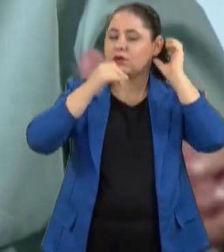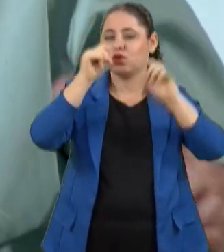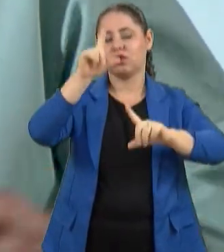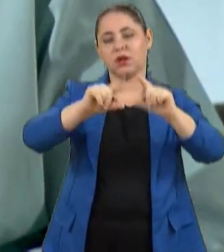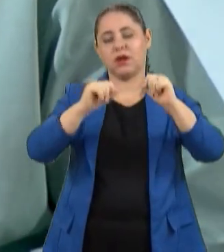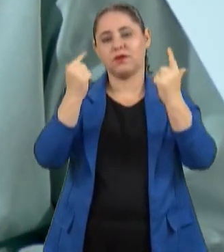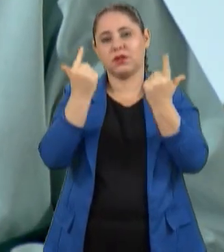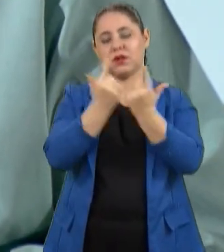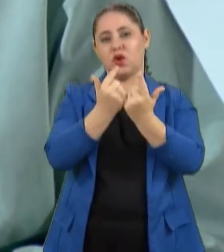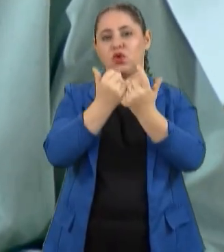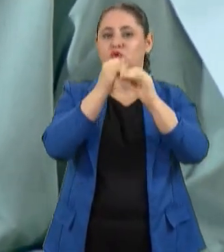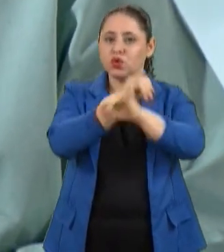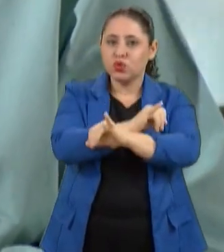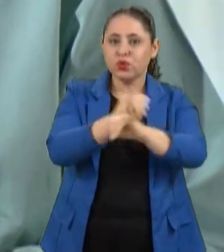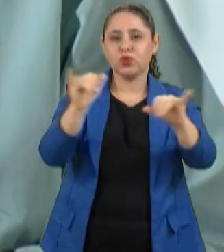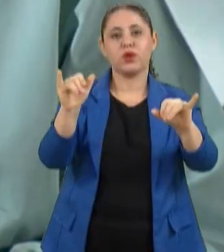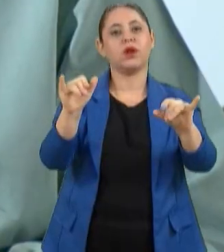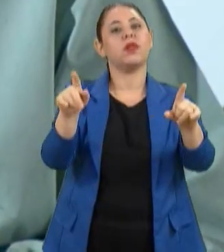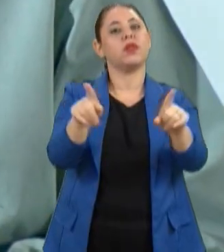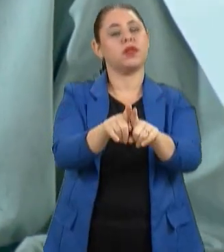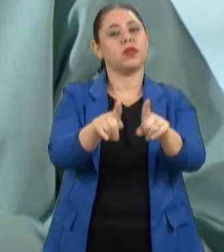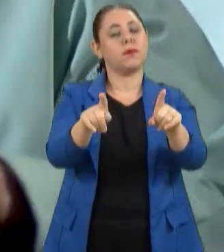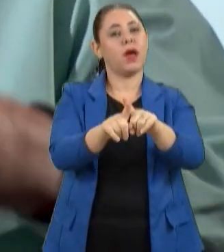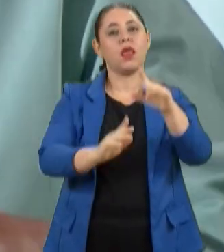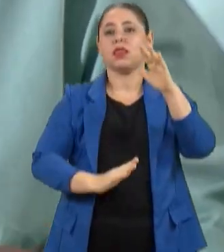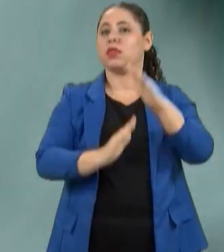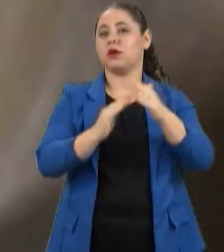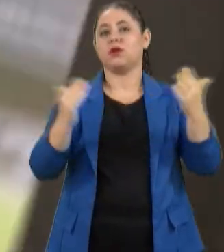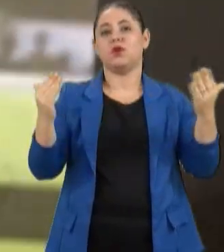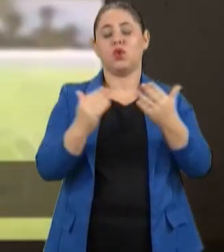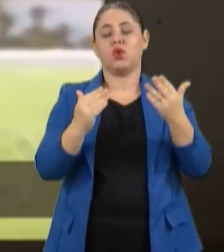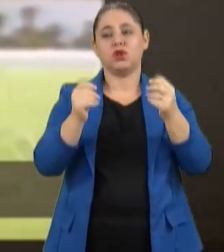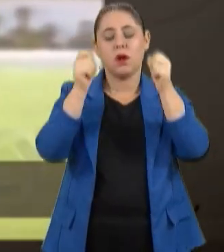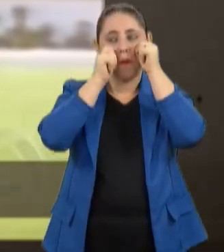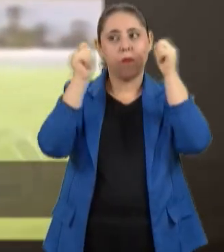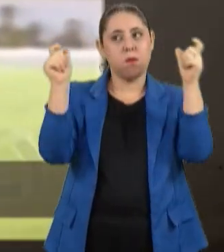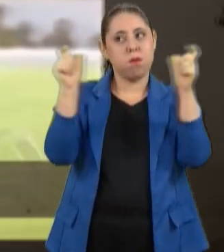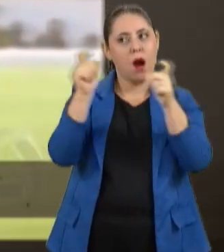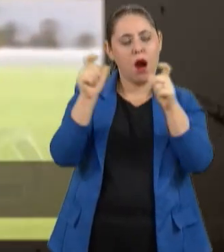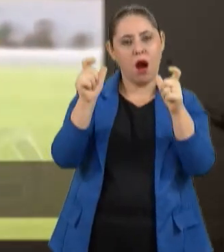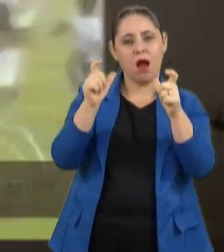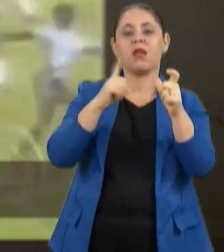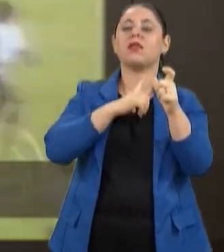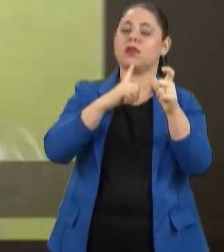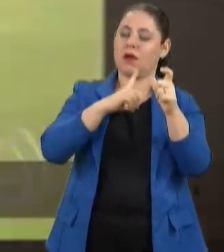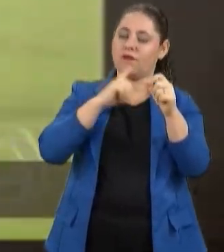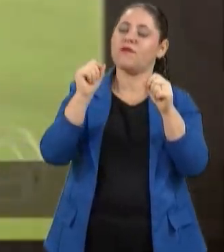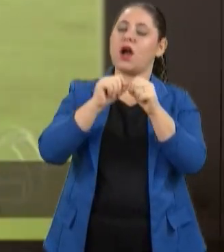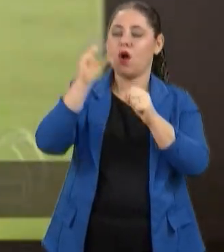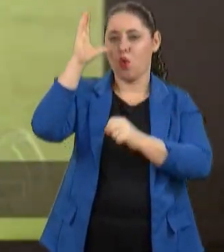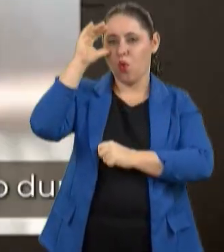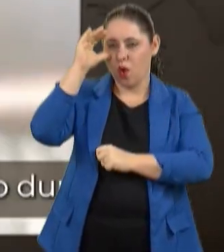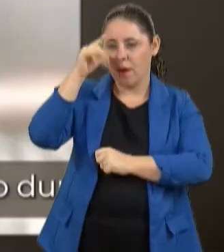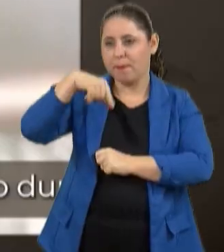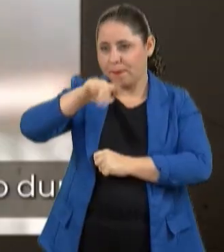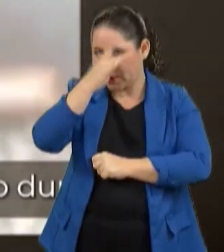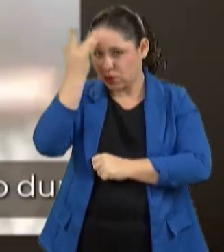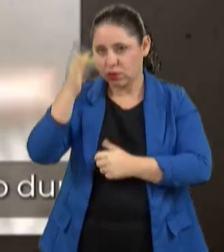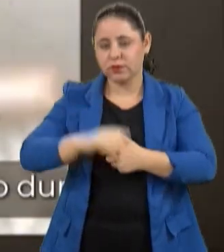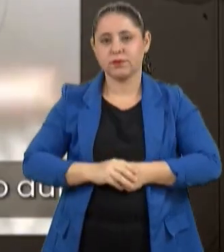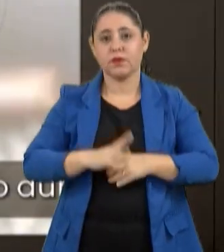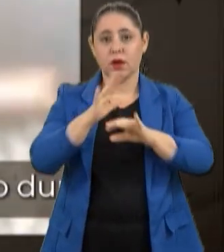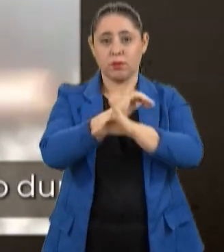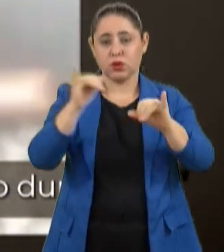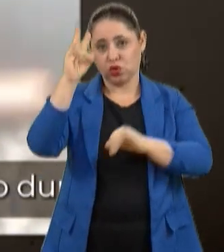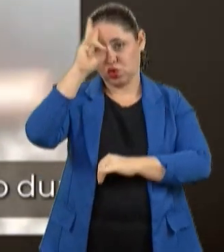nos jornais, programas de televisão e até hoje desperta grande curiosidade.